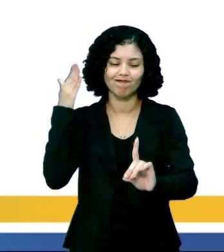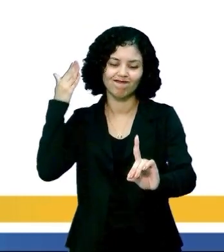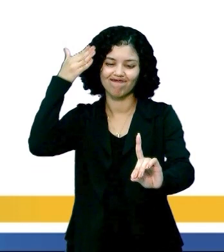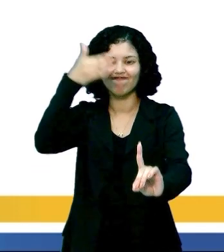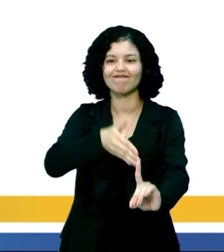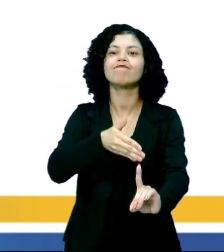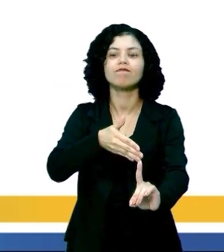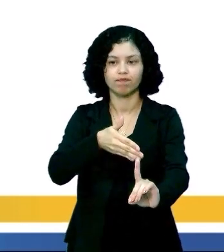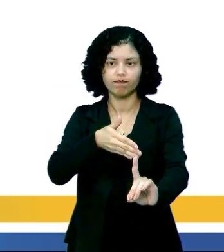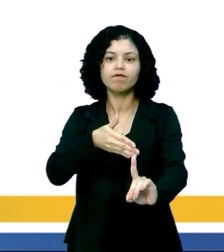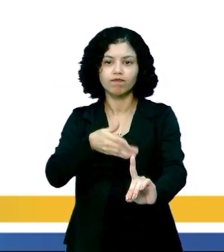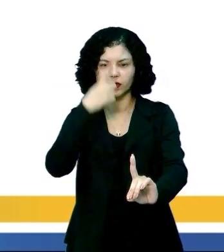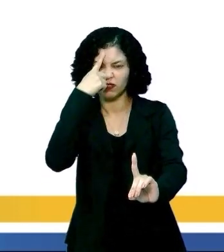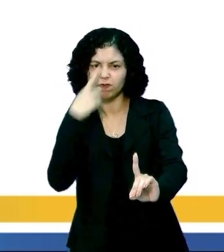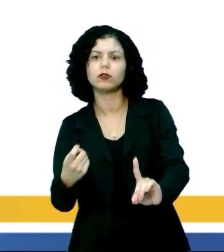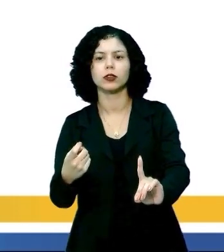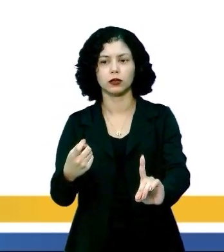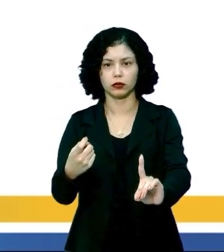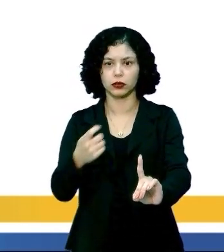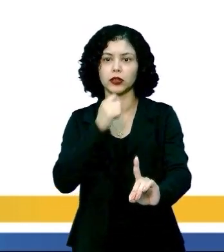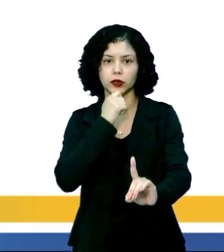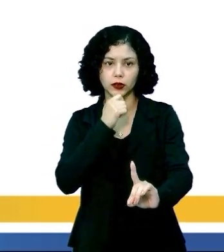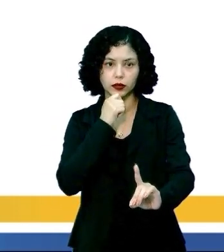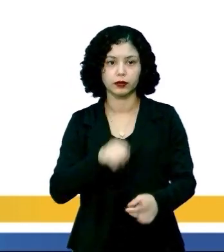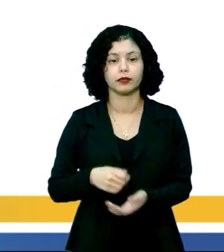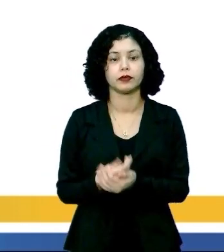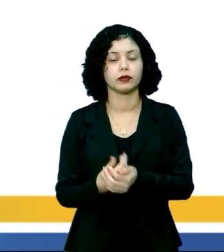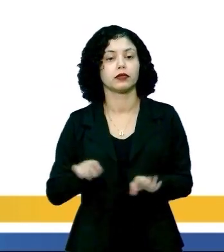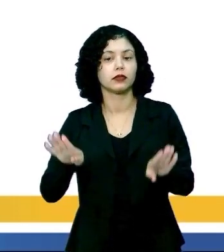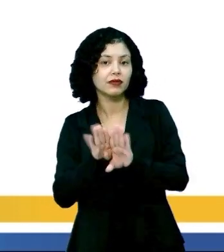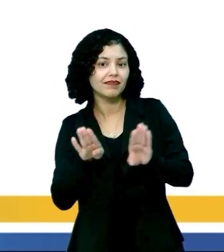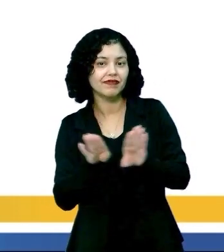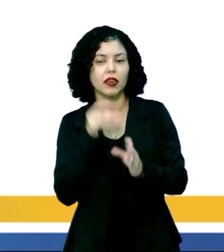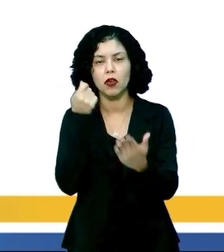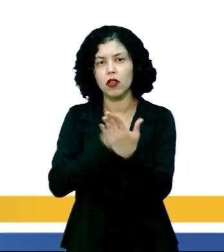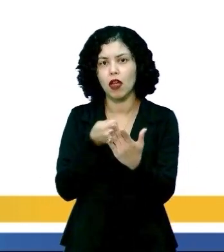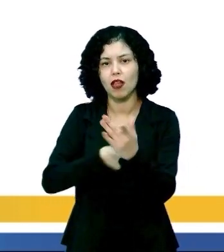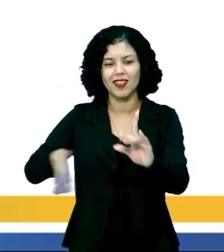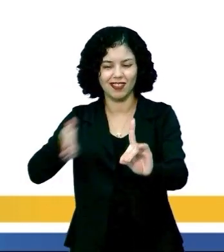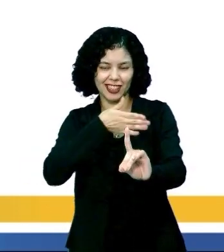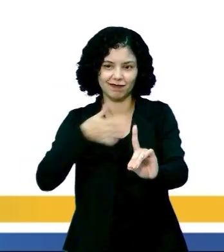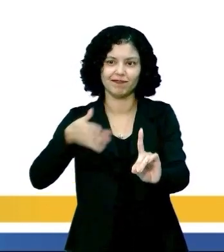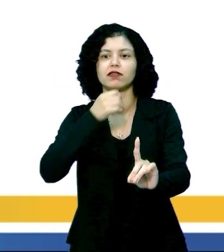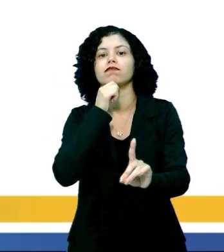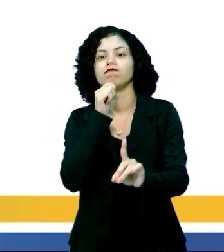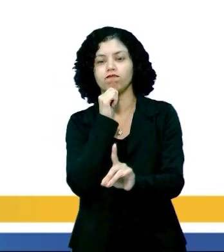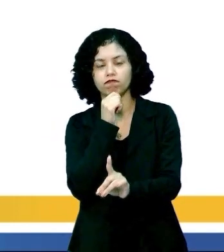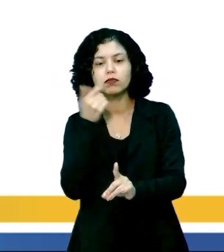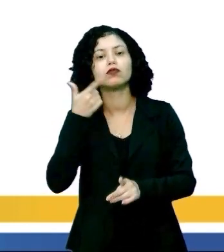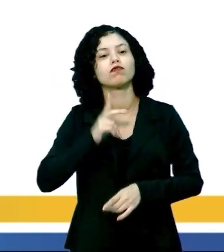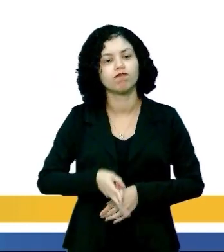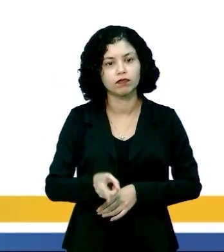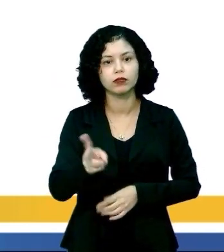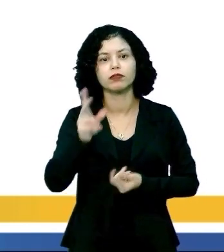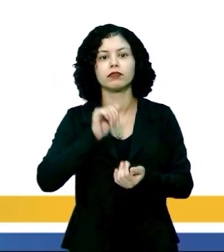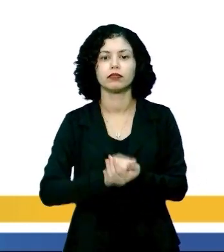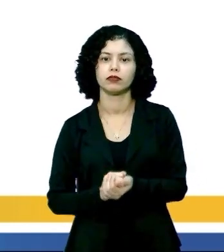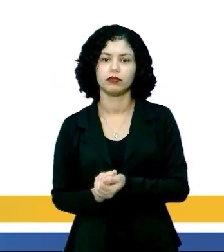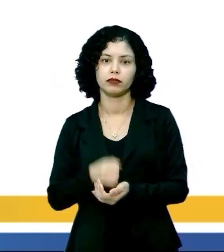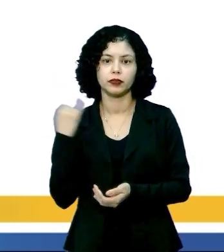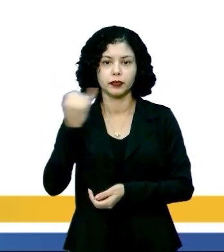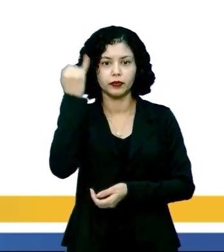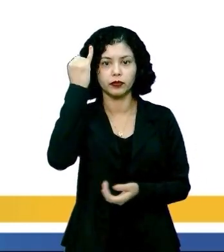de violência. Esse quadro de persistências de maus tratos com esse setor é